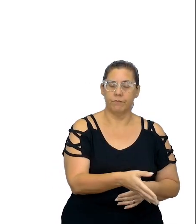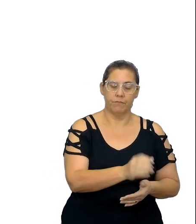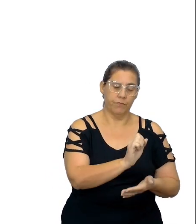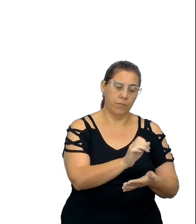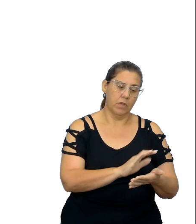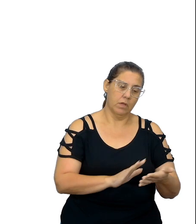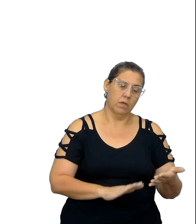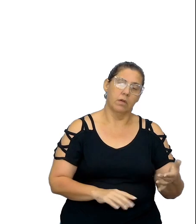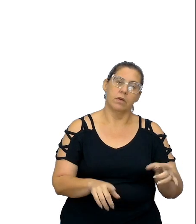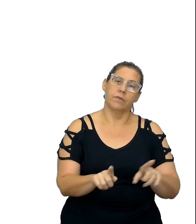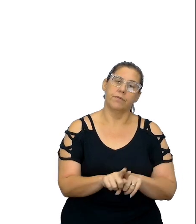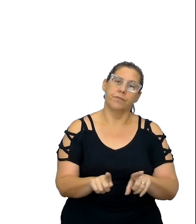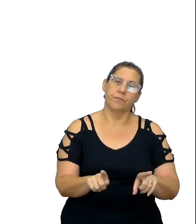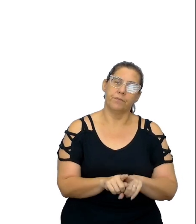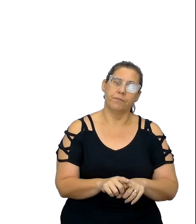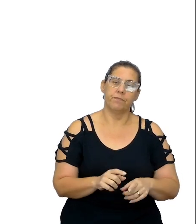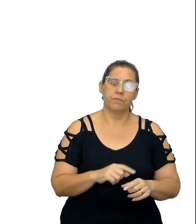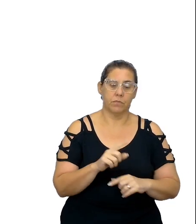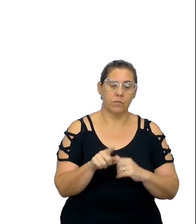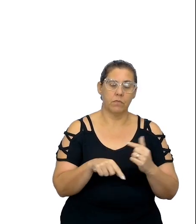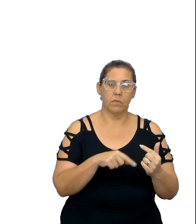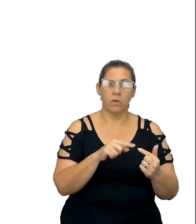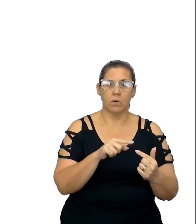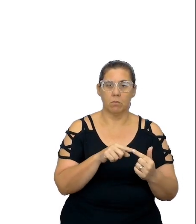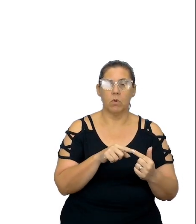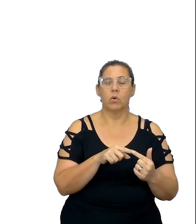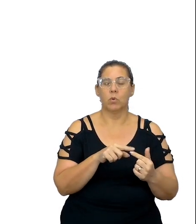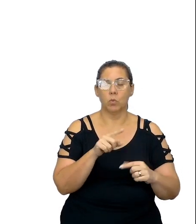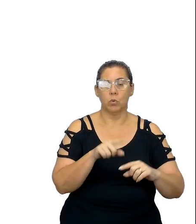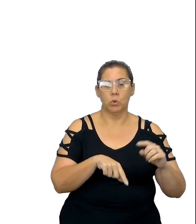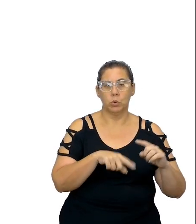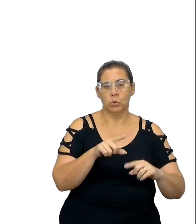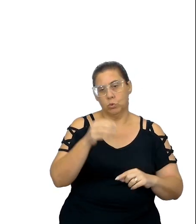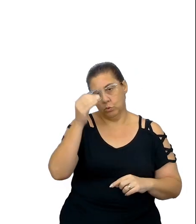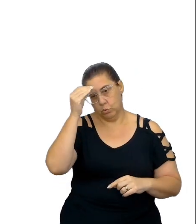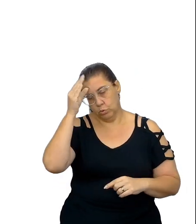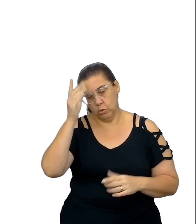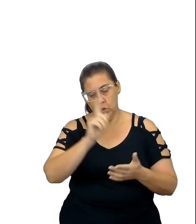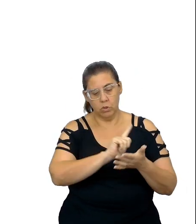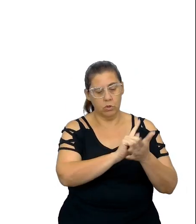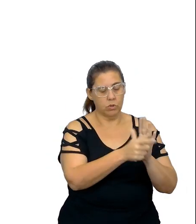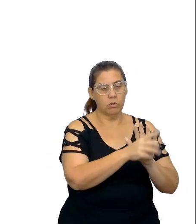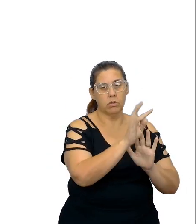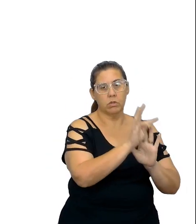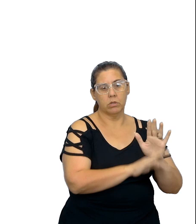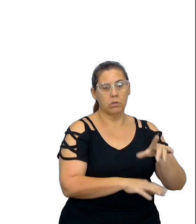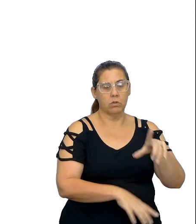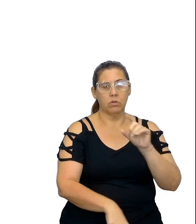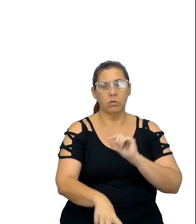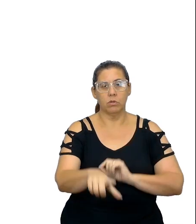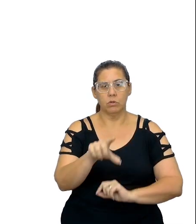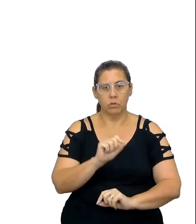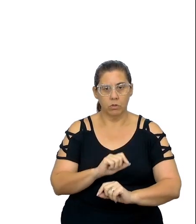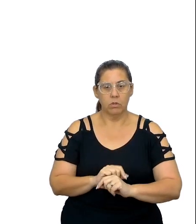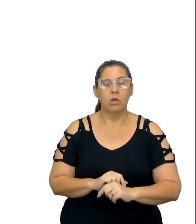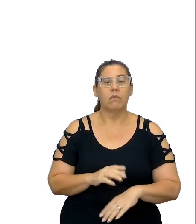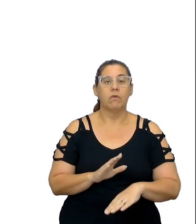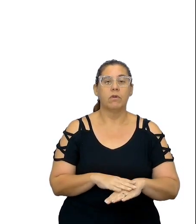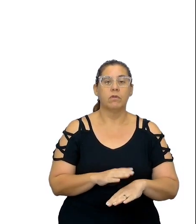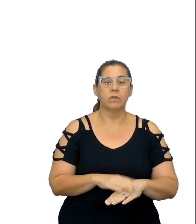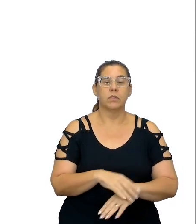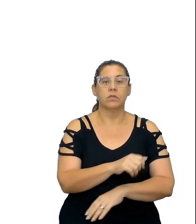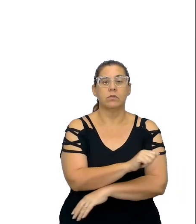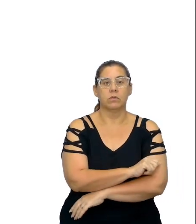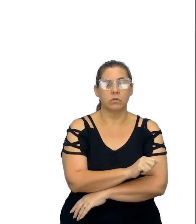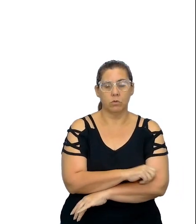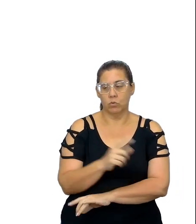e os respectivos objetos de conhecimento com foco no gênero textual escolhido por vocês, vai promover nos estudantes